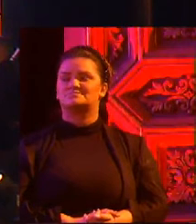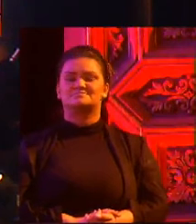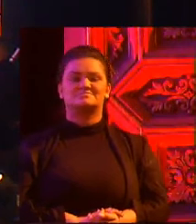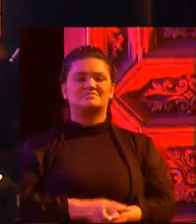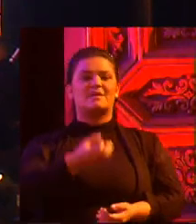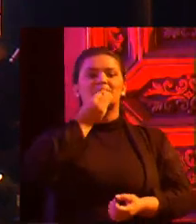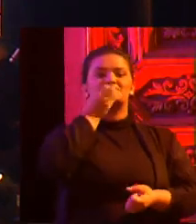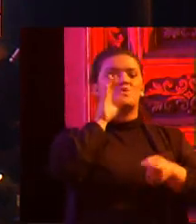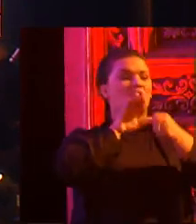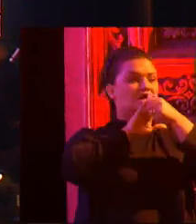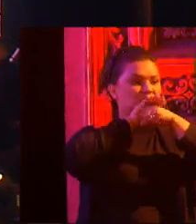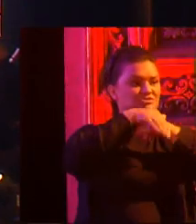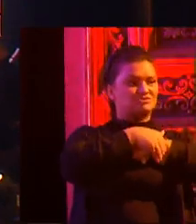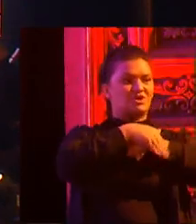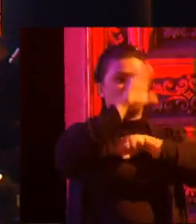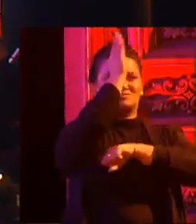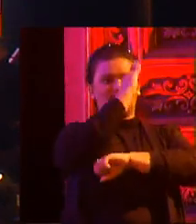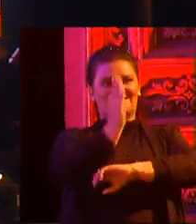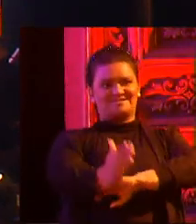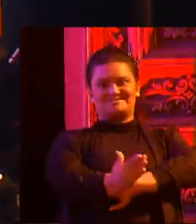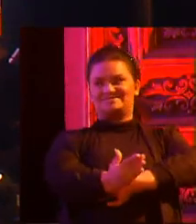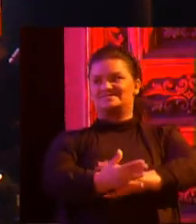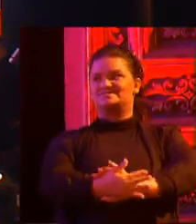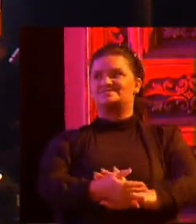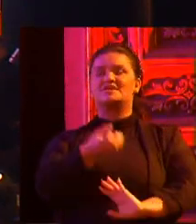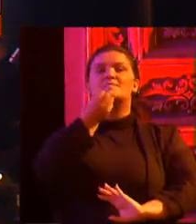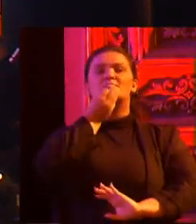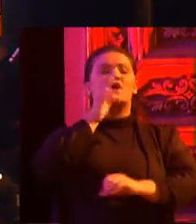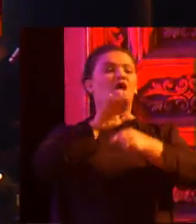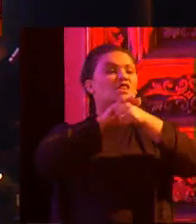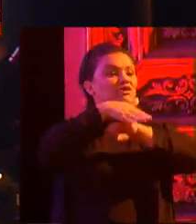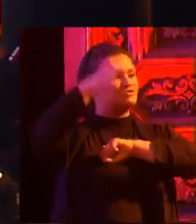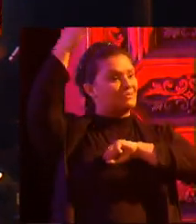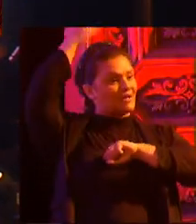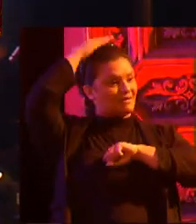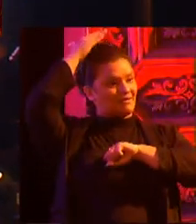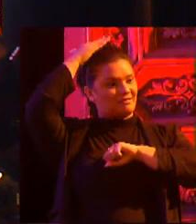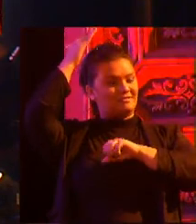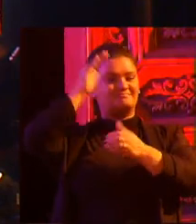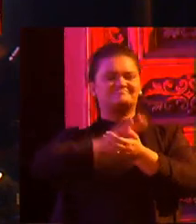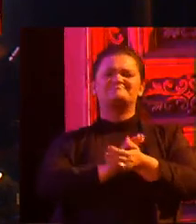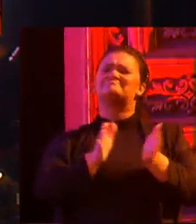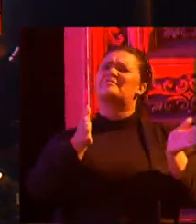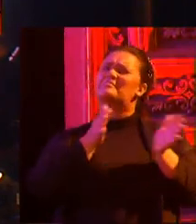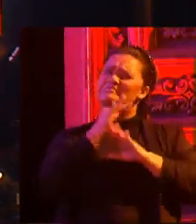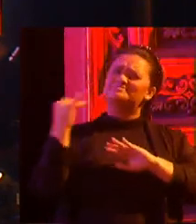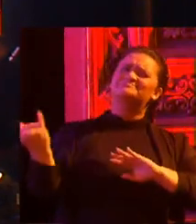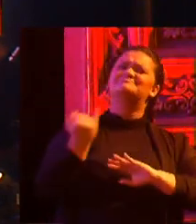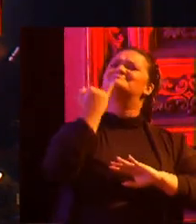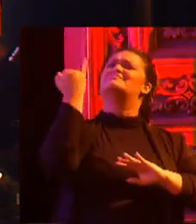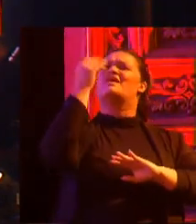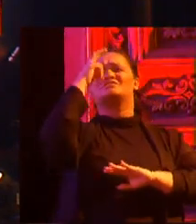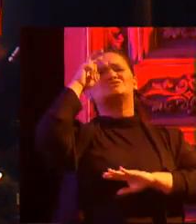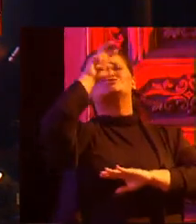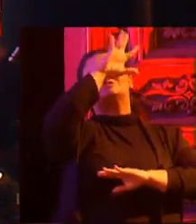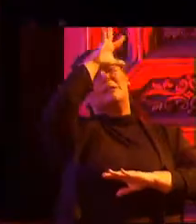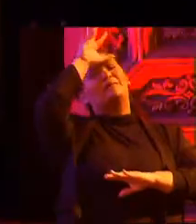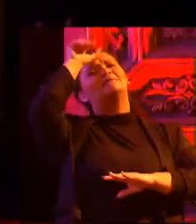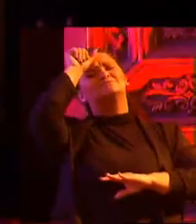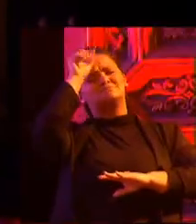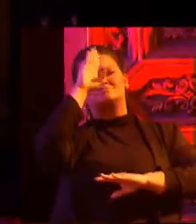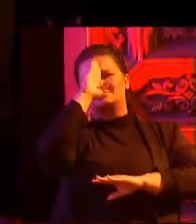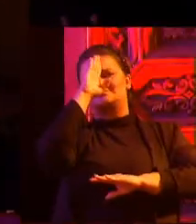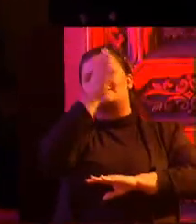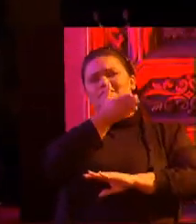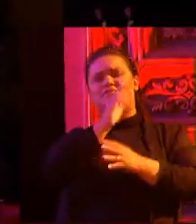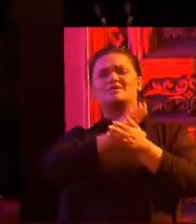Boa noite, Brasil. Boa noite, Pará. Que momento importante para a cultura amazônica, principalmente a